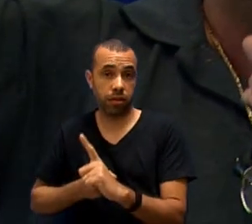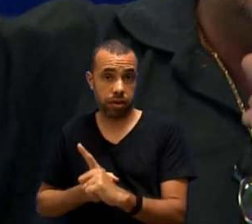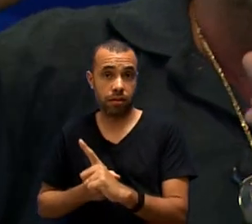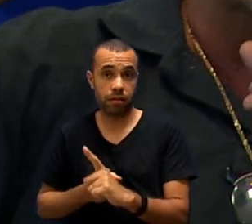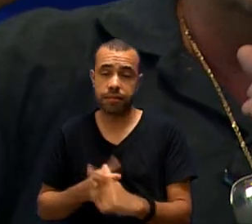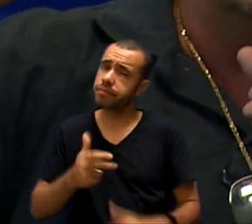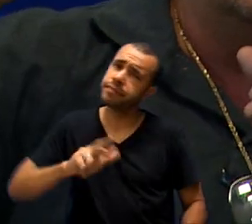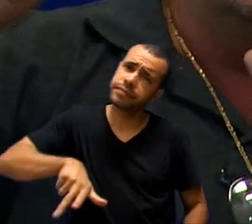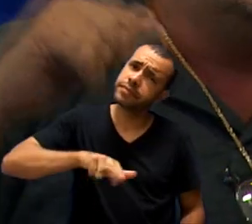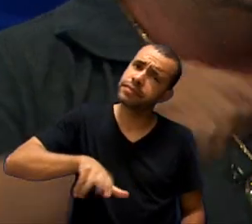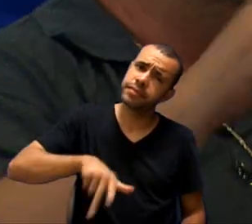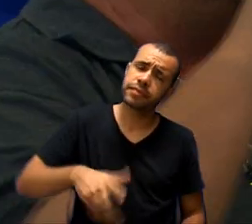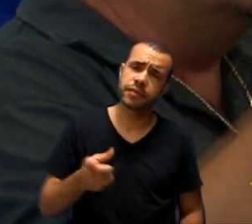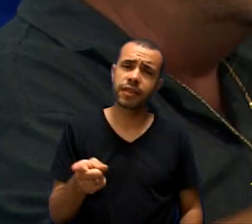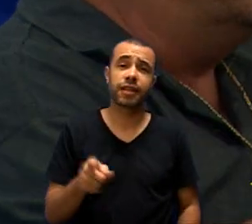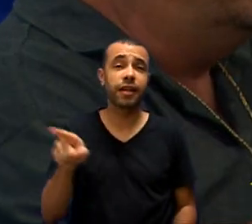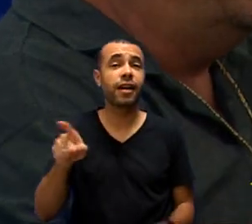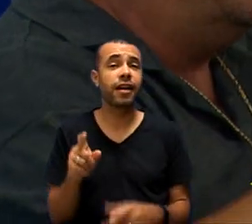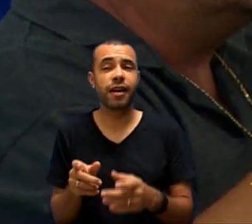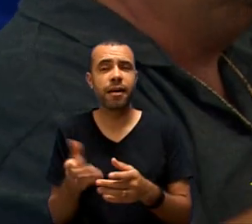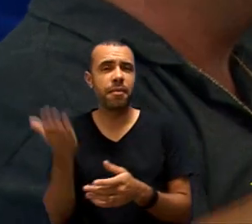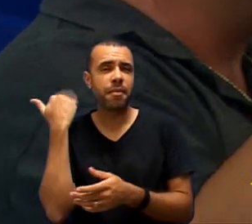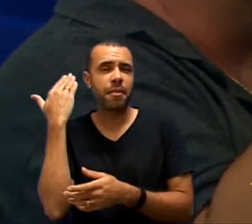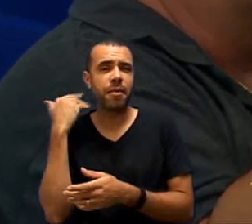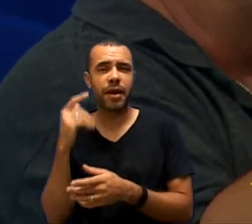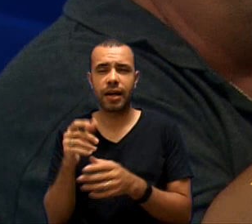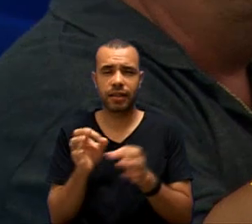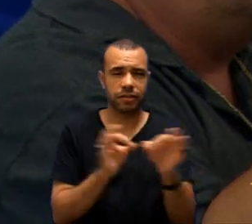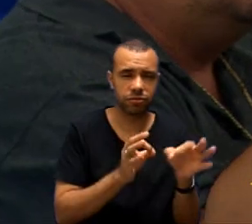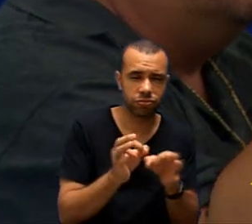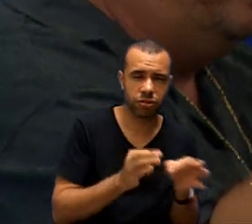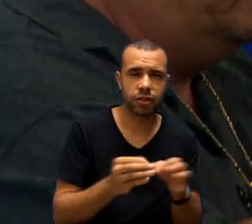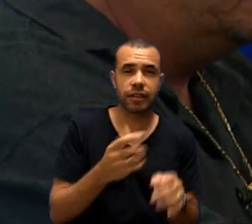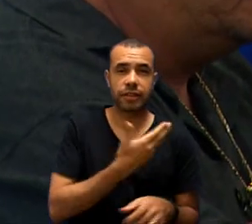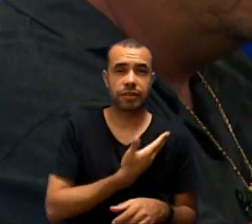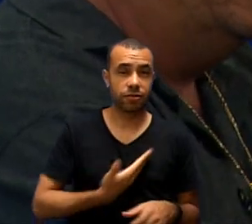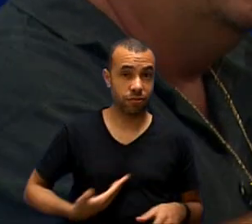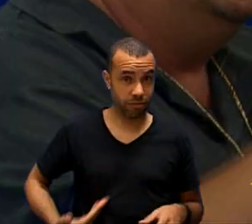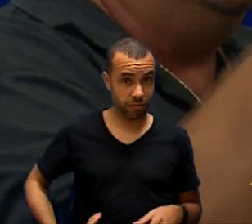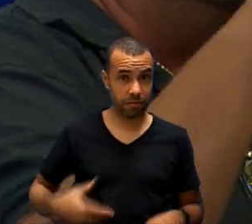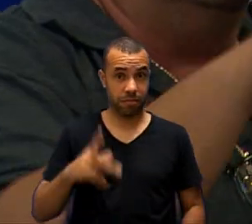no passado se anistiou as dívidas do governo Paulo